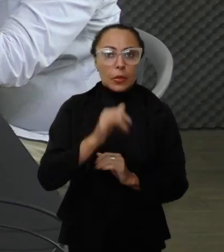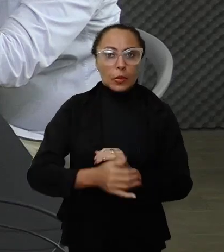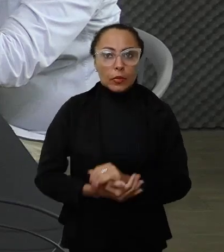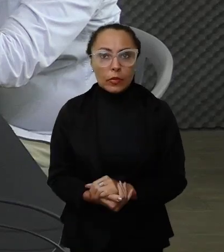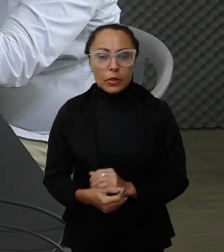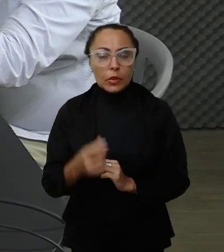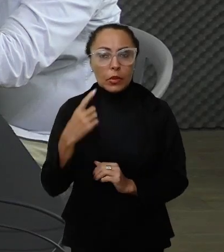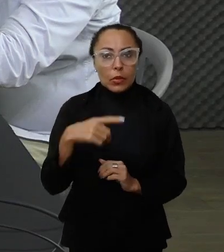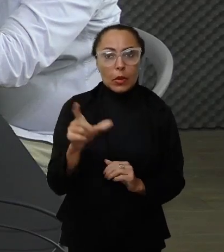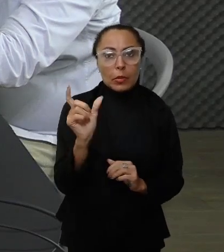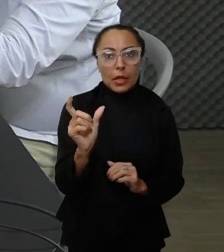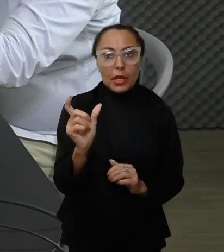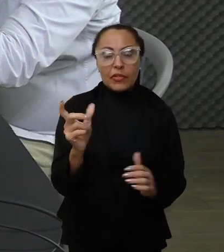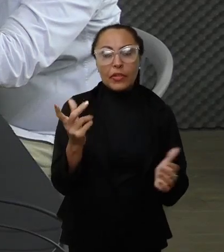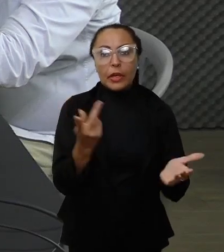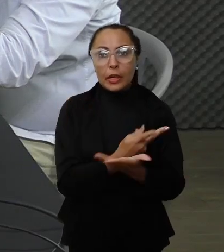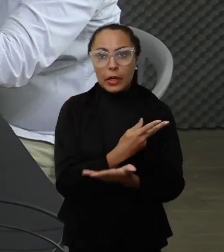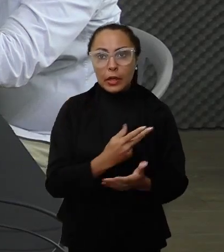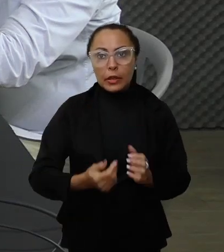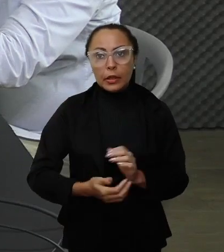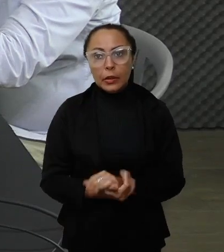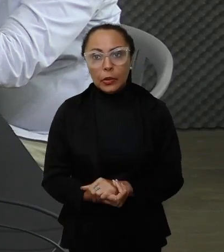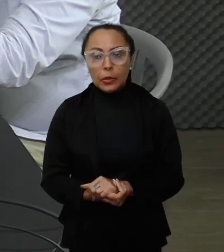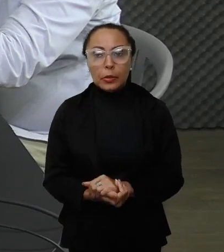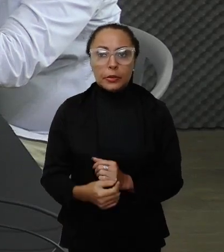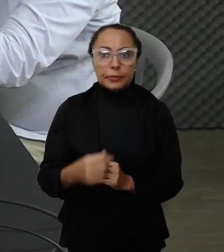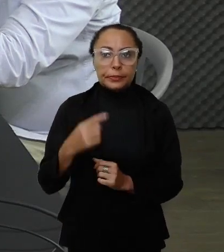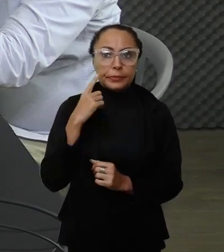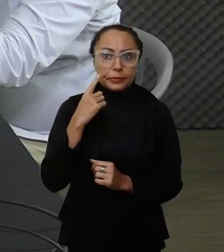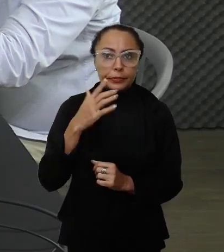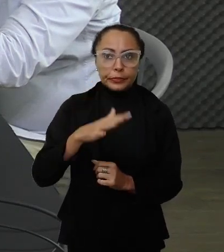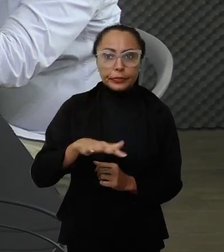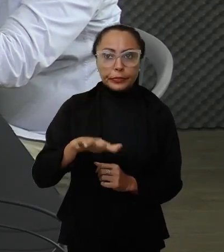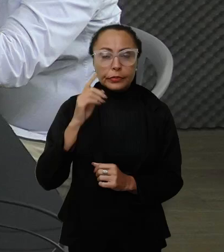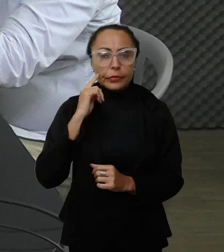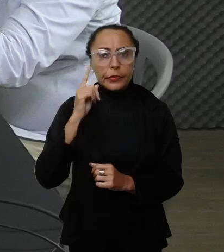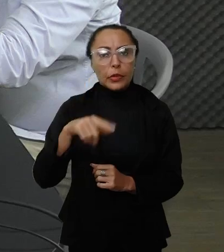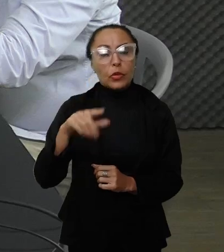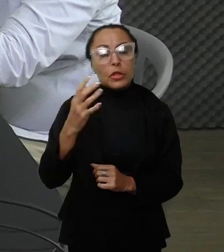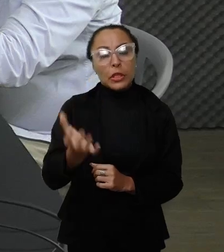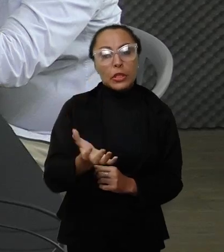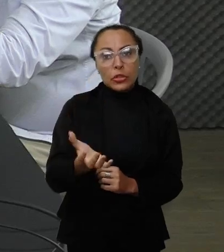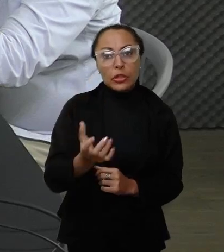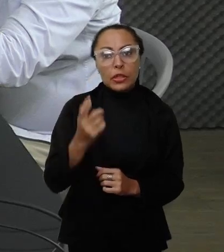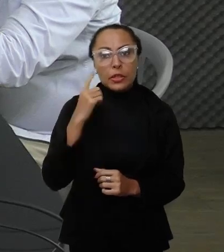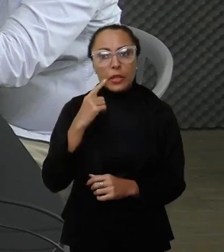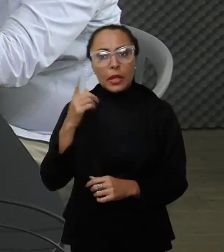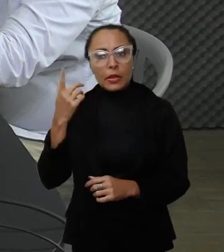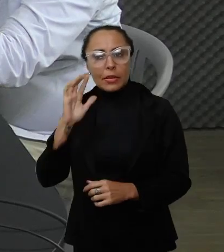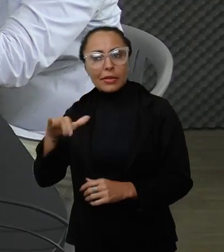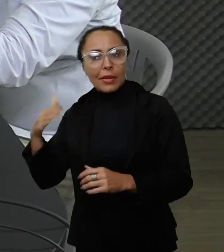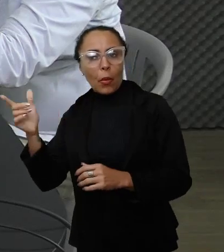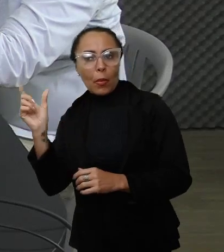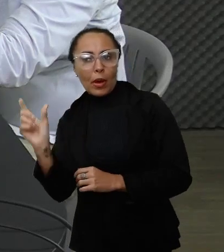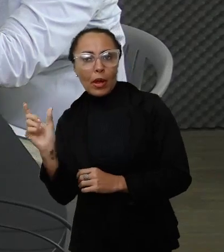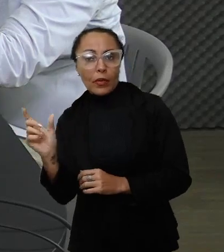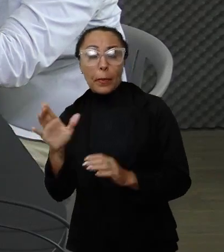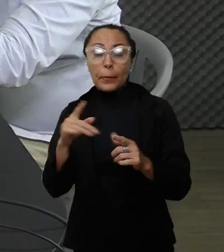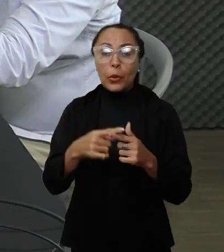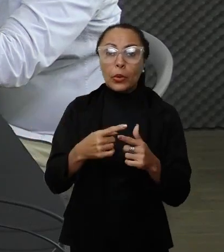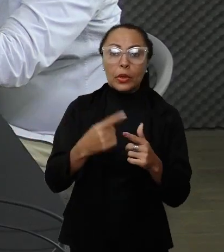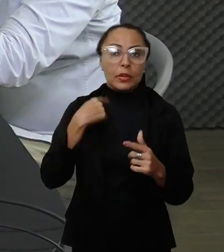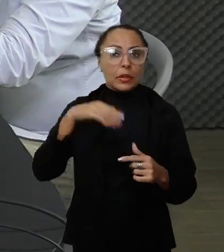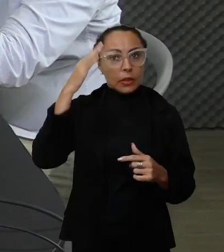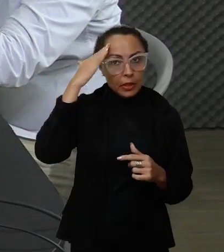palavra errada, você pode testar. Você coloca uma palavra errada, ele vai dizer, você quis dizer tal palavra. Sim, sim. Porque eles entenderam que é